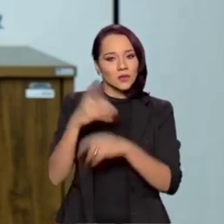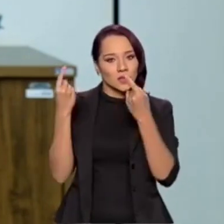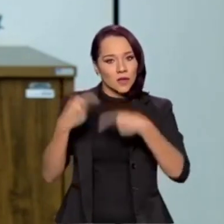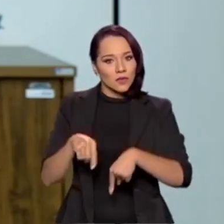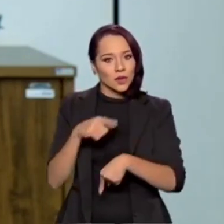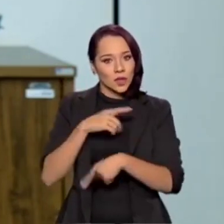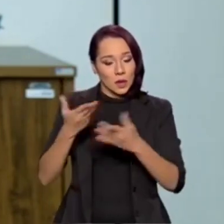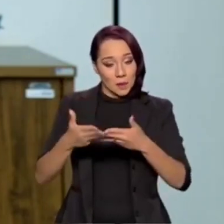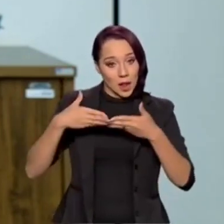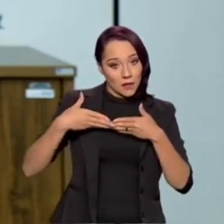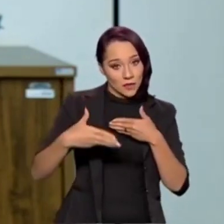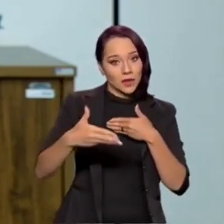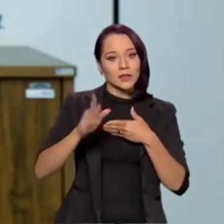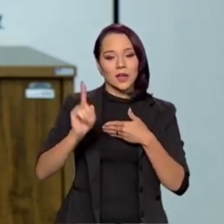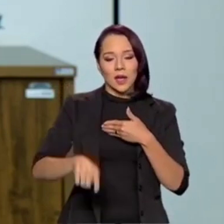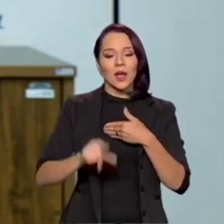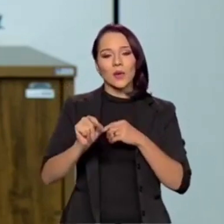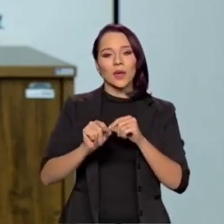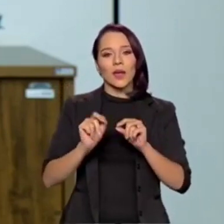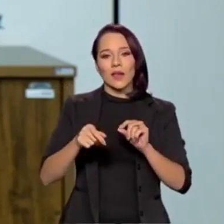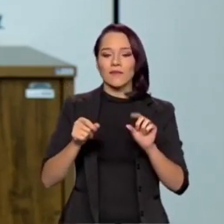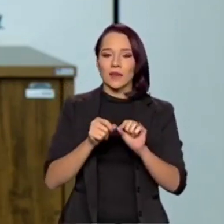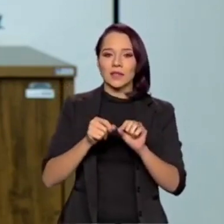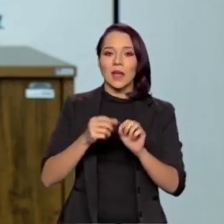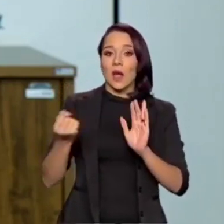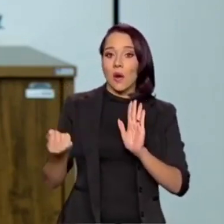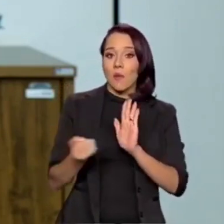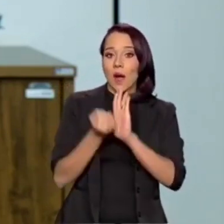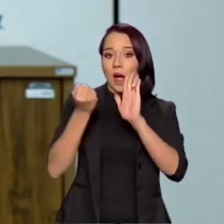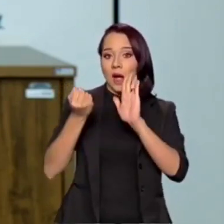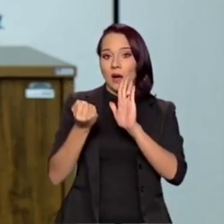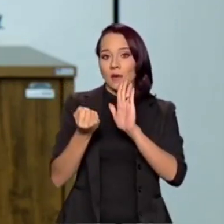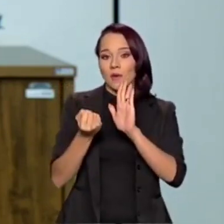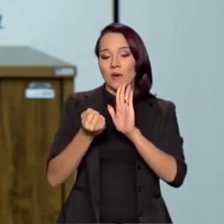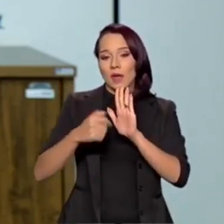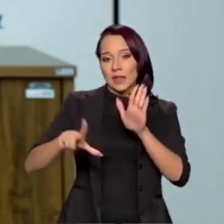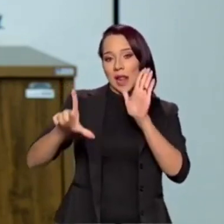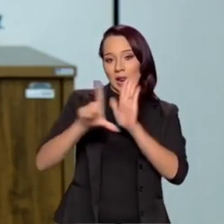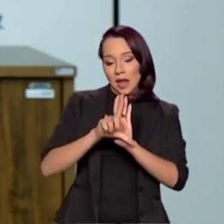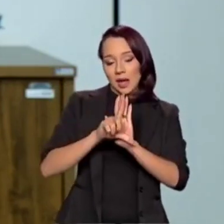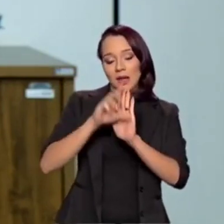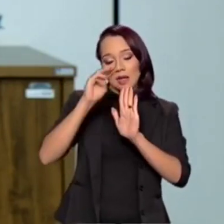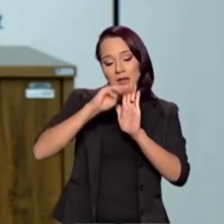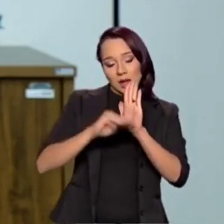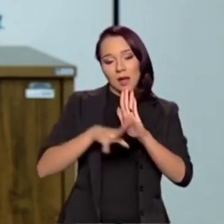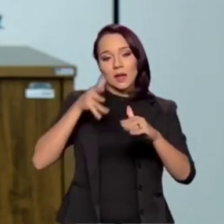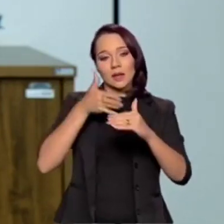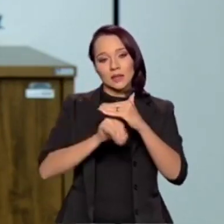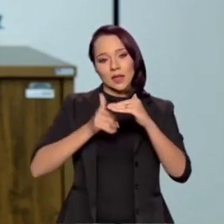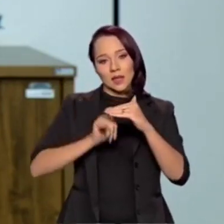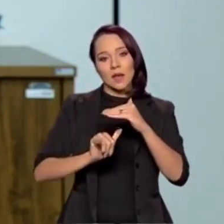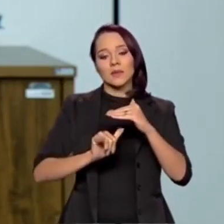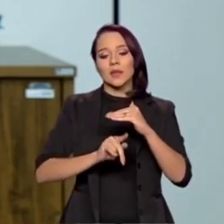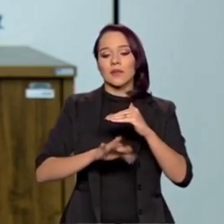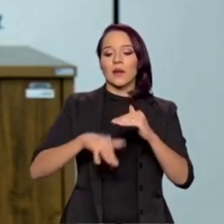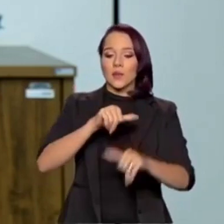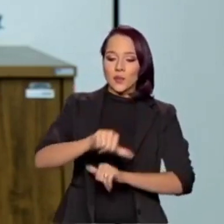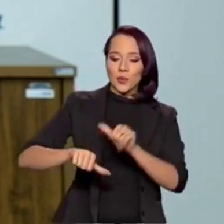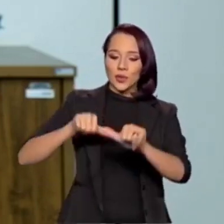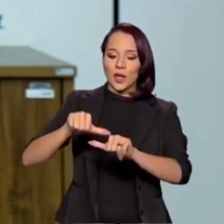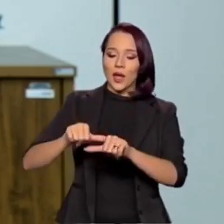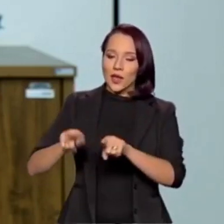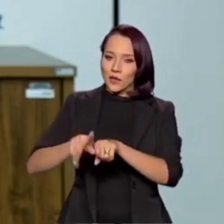que nós temos pela frente é praticar. O marco regulatório das startups vai mudar e